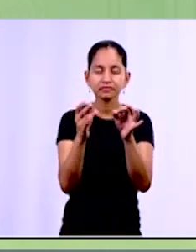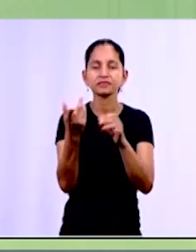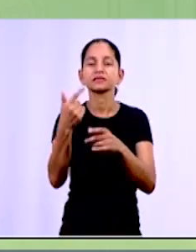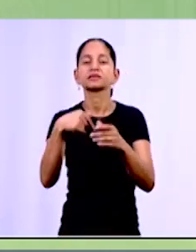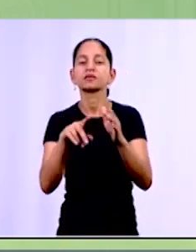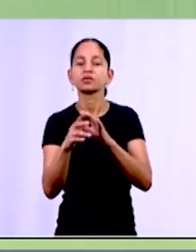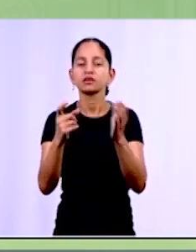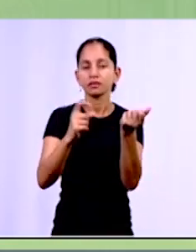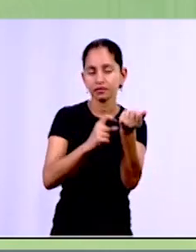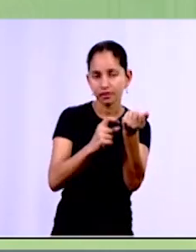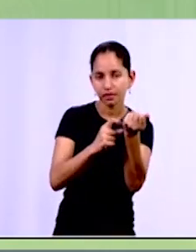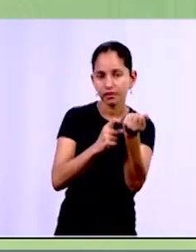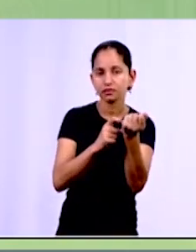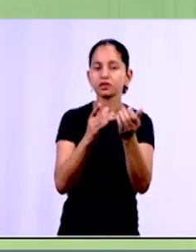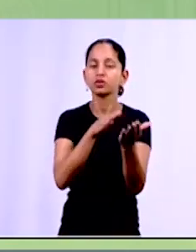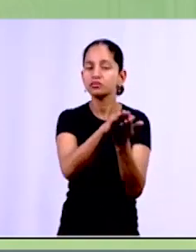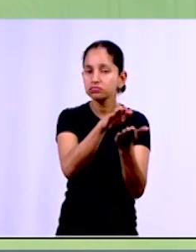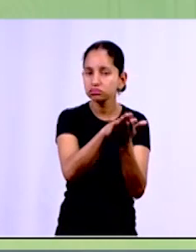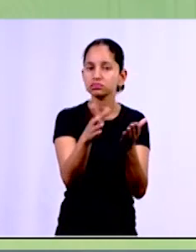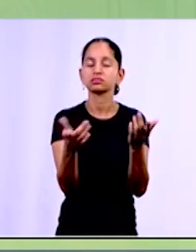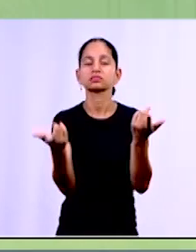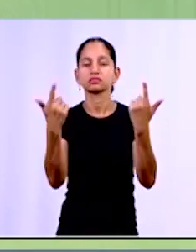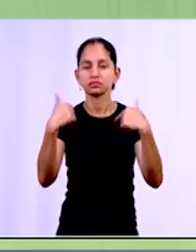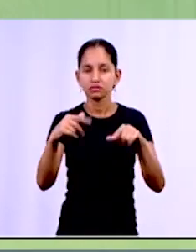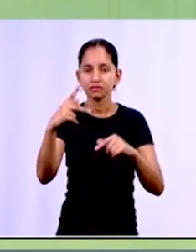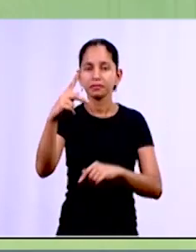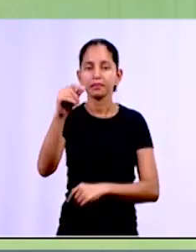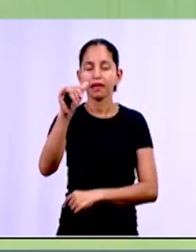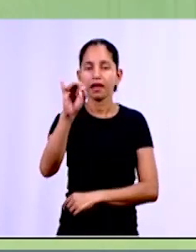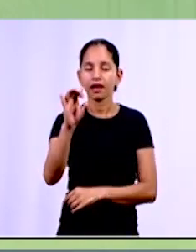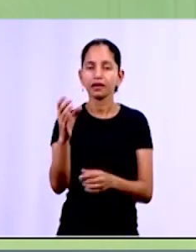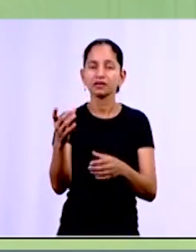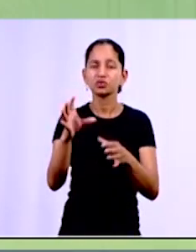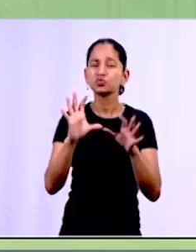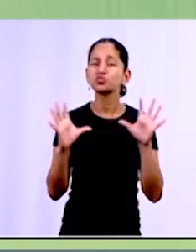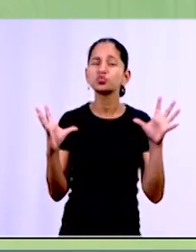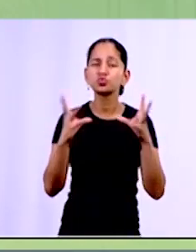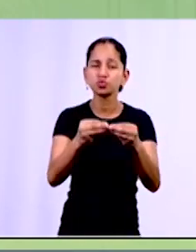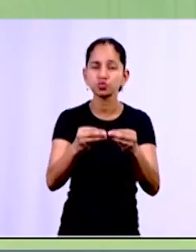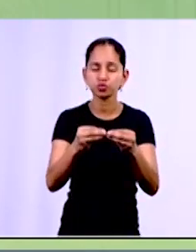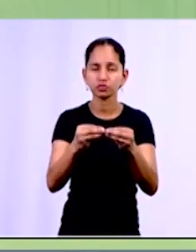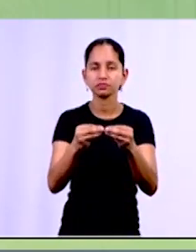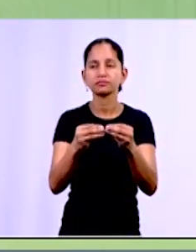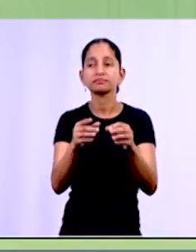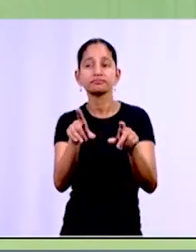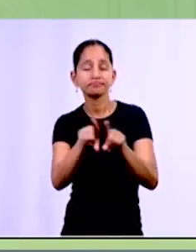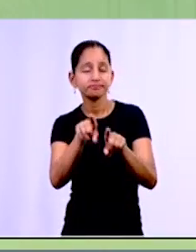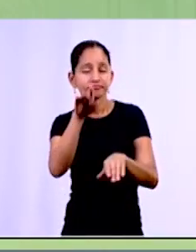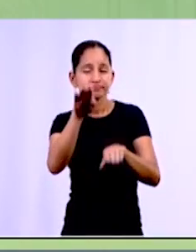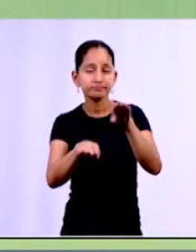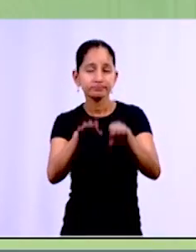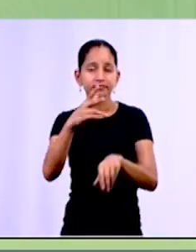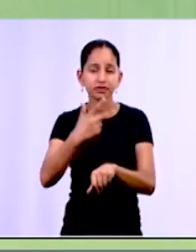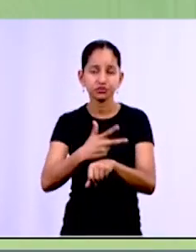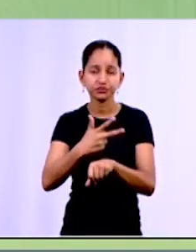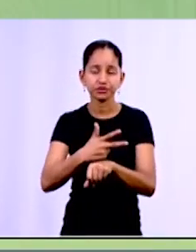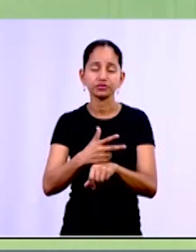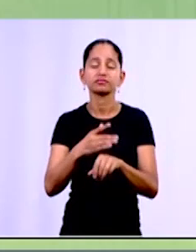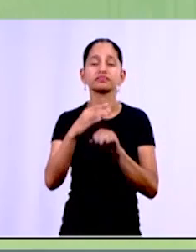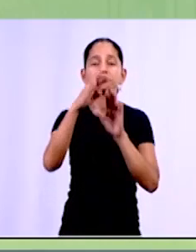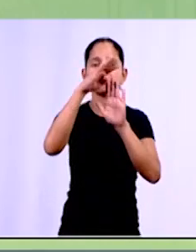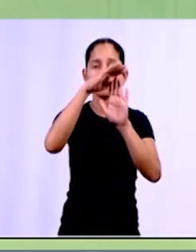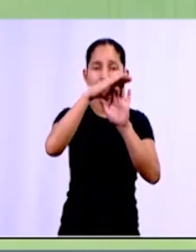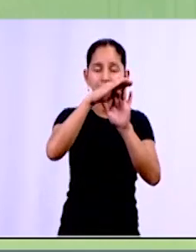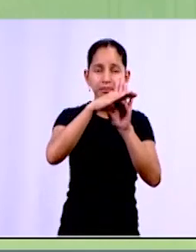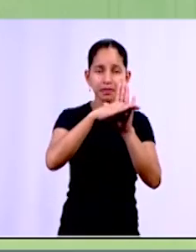entrada e saída. Placa-mãe, placa de vídeo e alguns dispositivos extras. Mas não vamos concentrar nesses aqui, vamos discutir